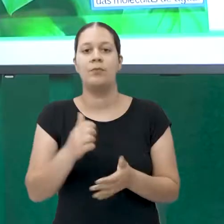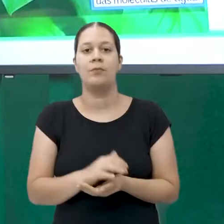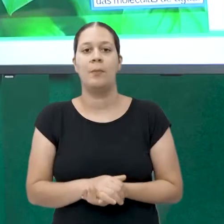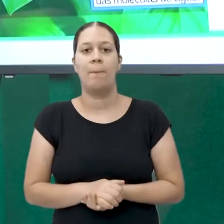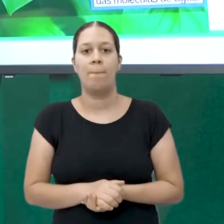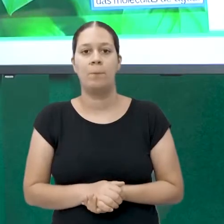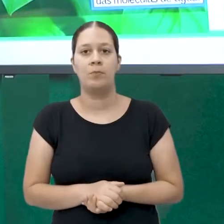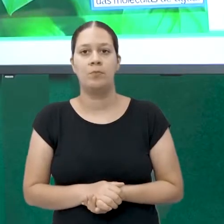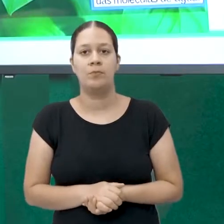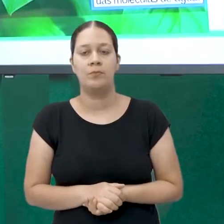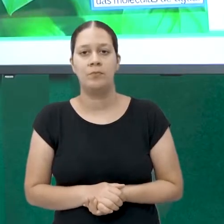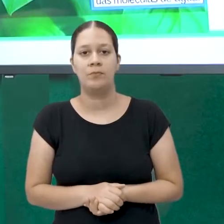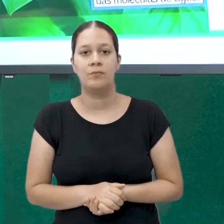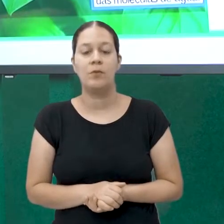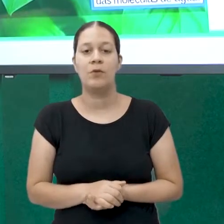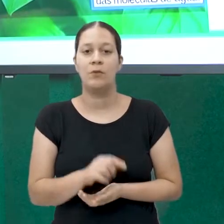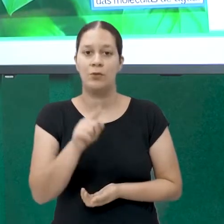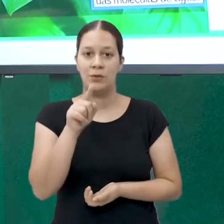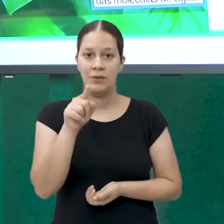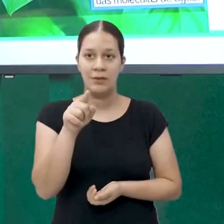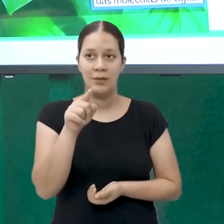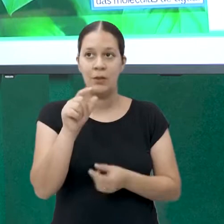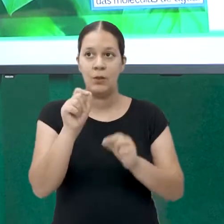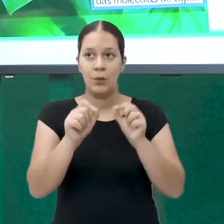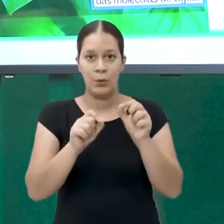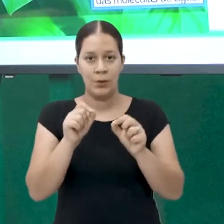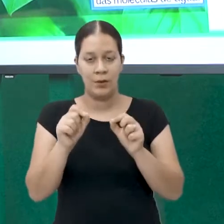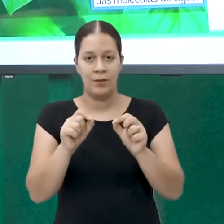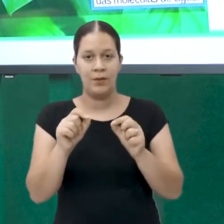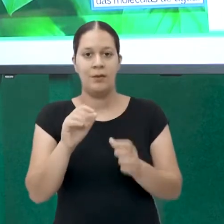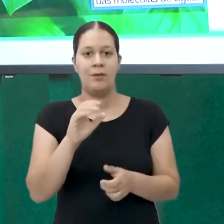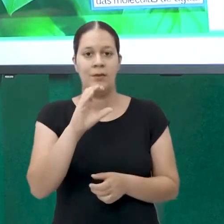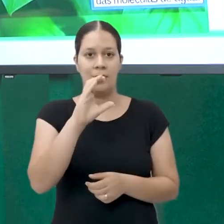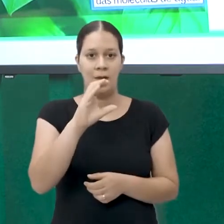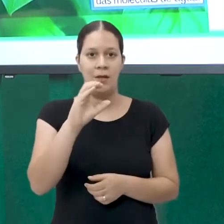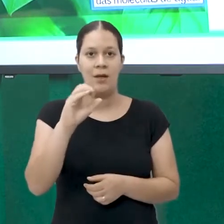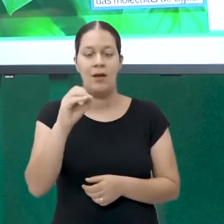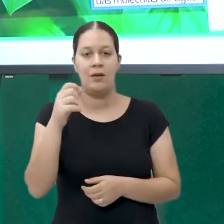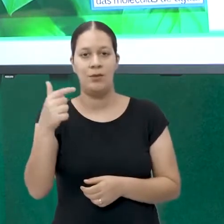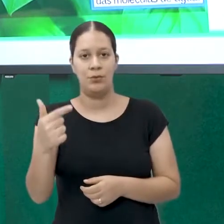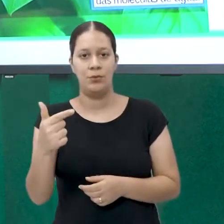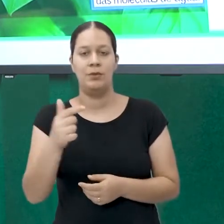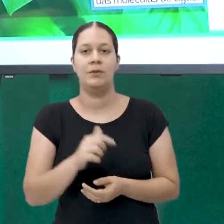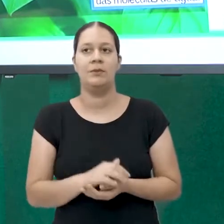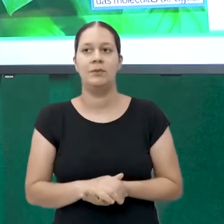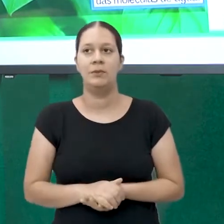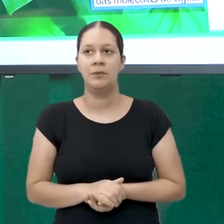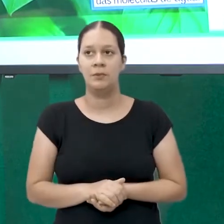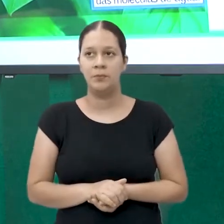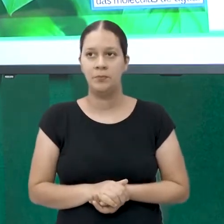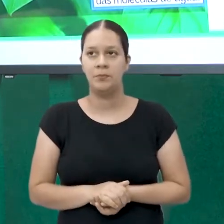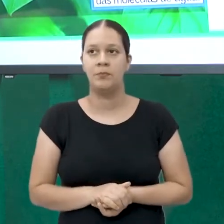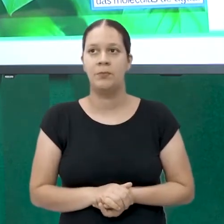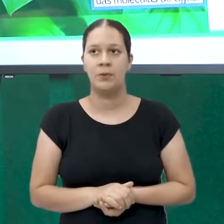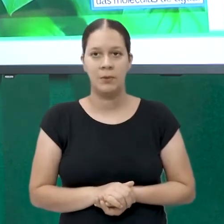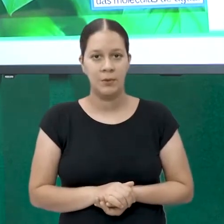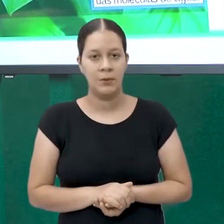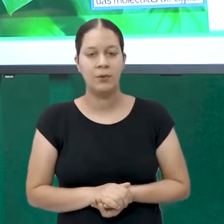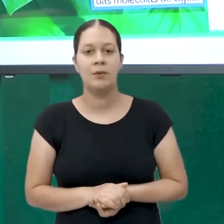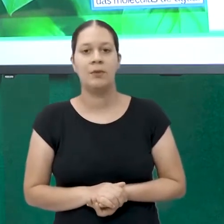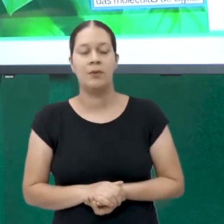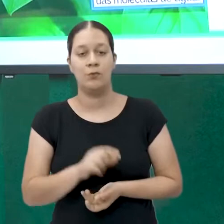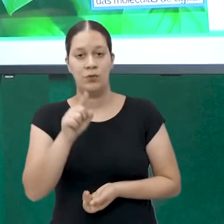de fórmula. Você olha assim, meu Pai eterno, como eu consigo entender isso? Como a gente consegue entender isso?